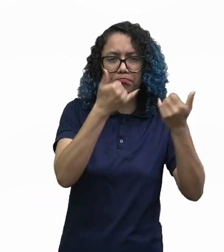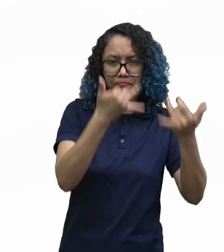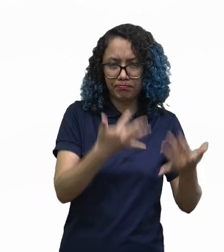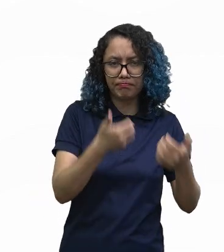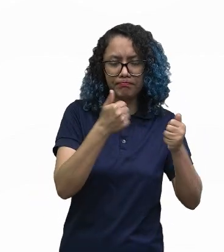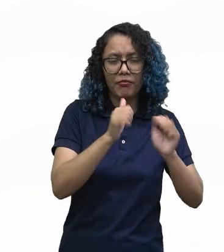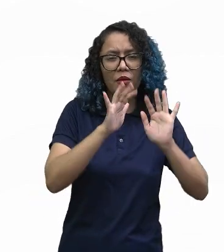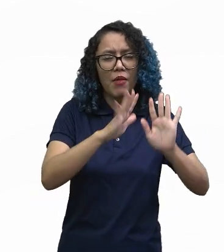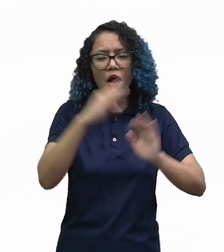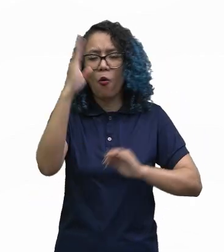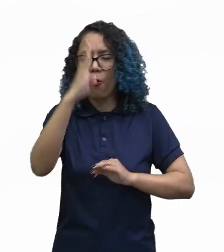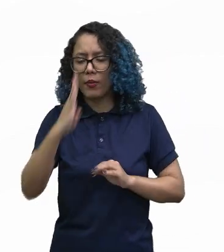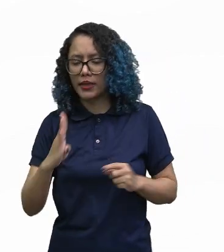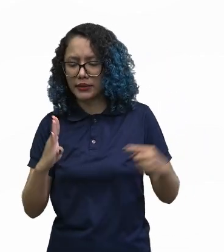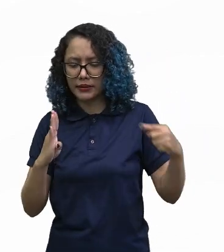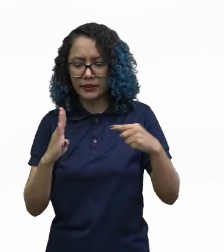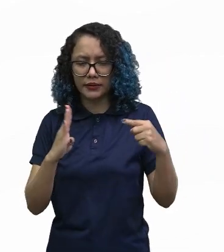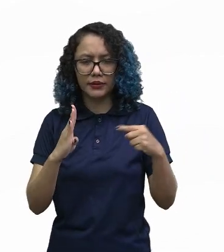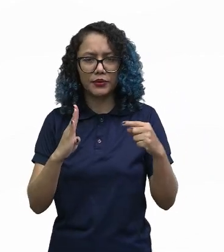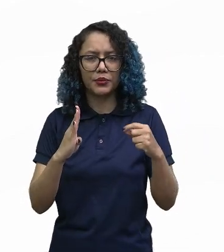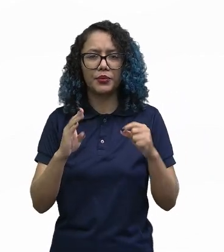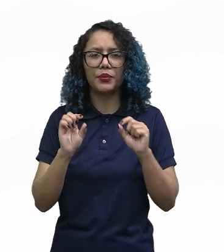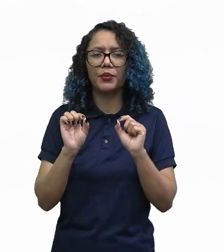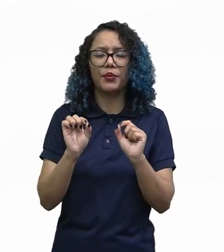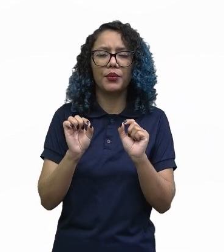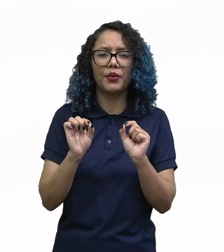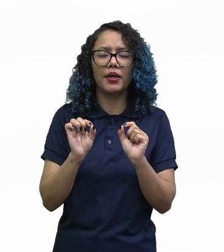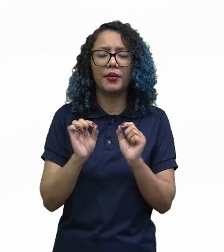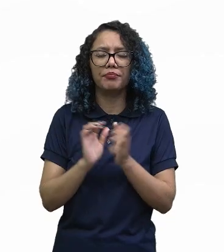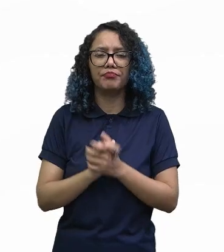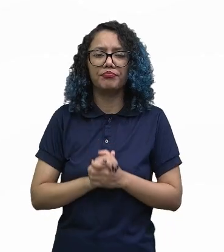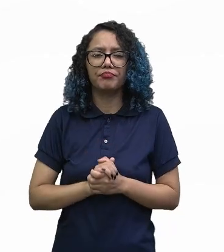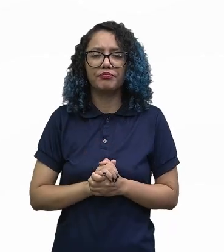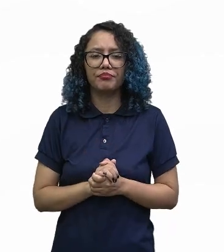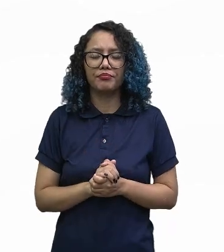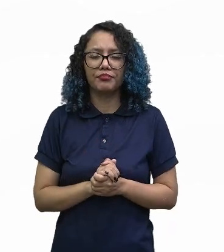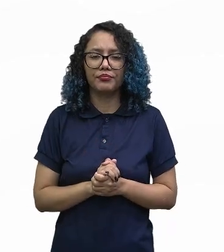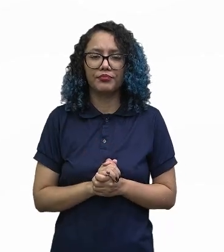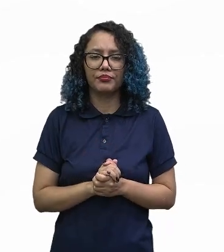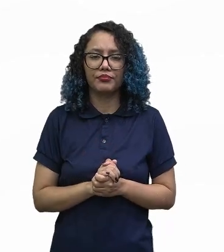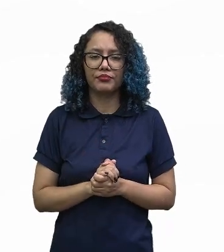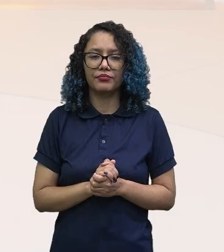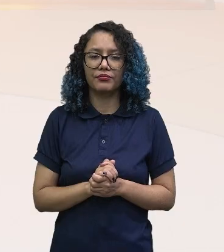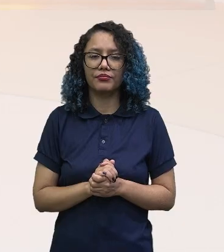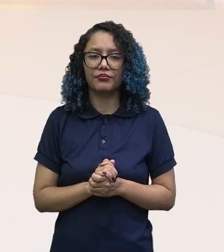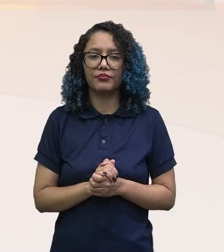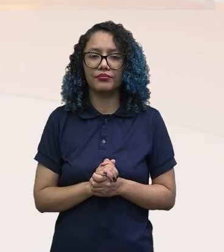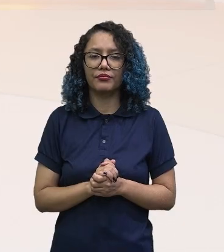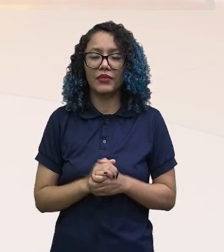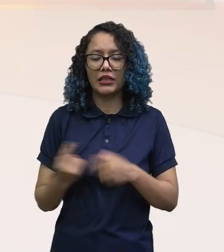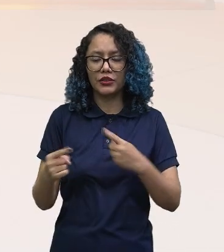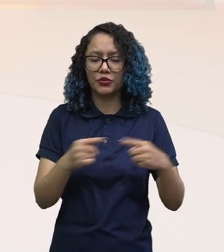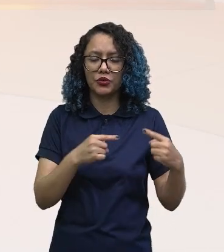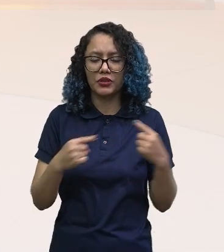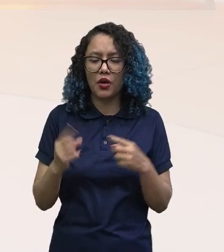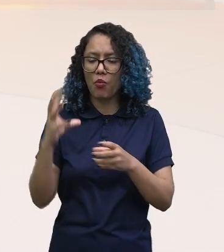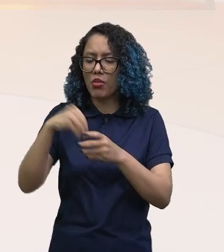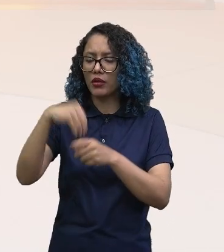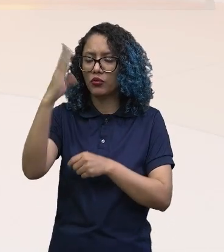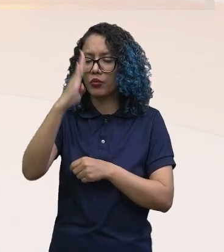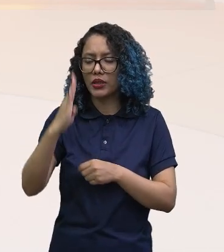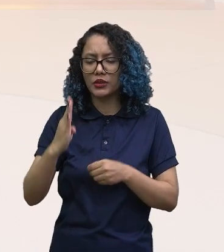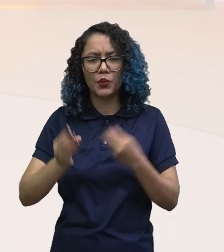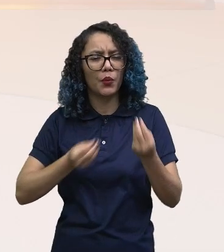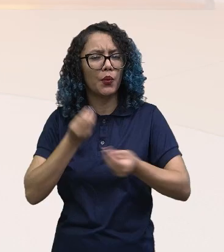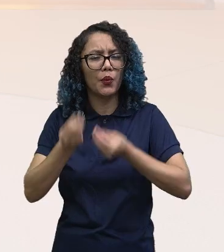né? Como o Brasil dialoga e dialogou com essa discussão. Olha,